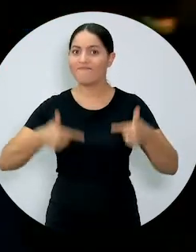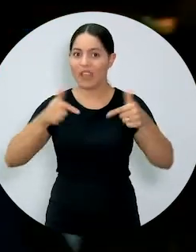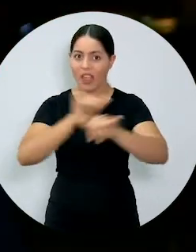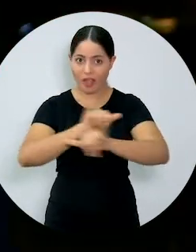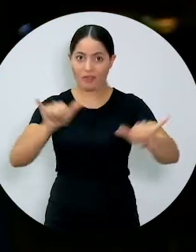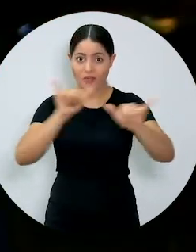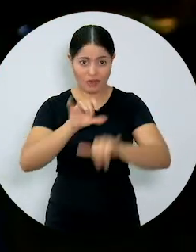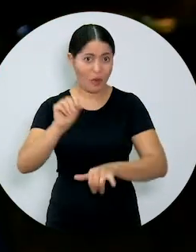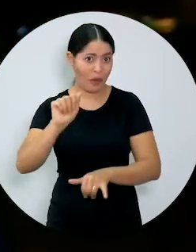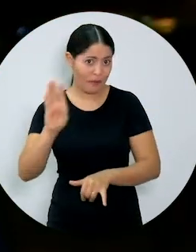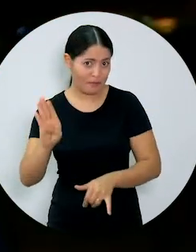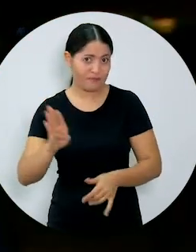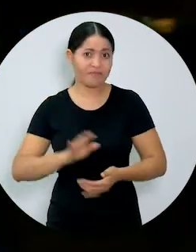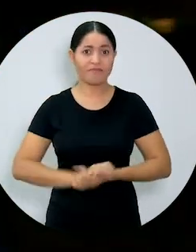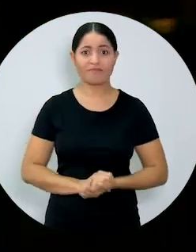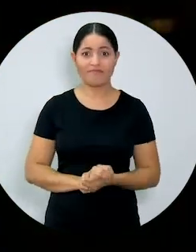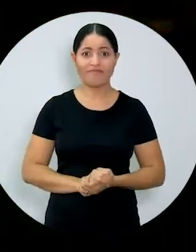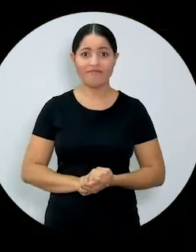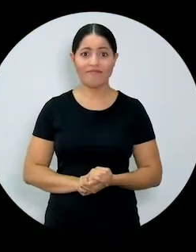OAB?